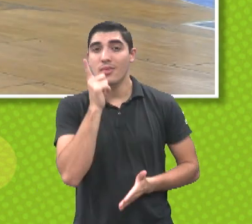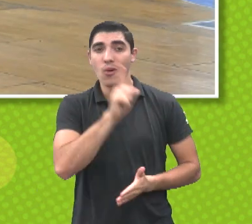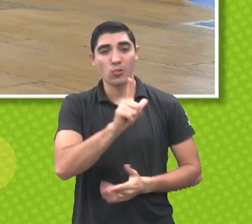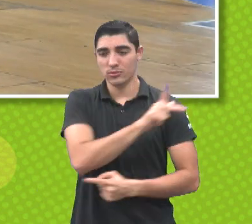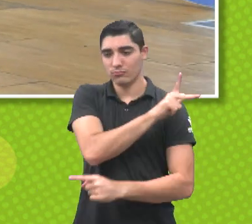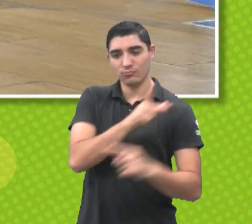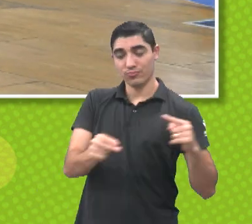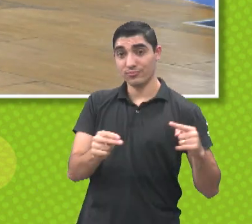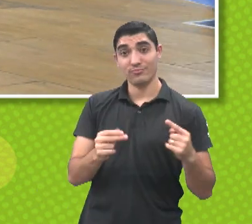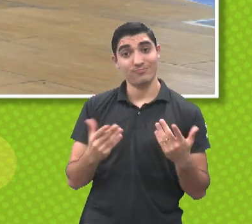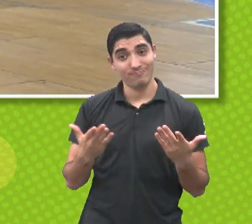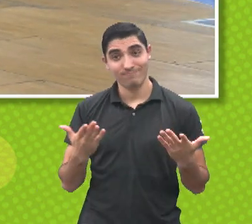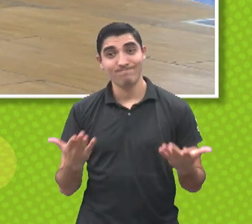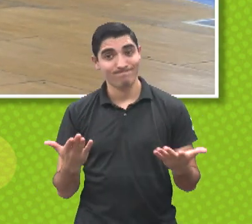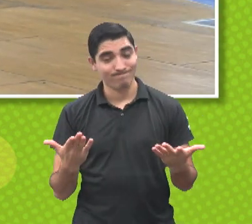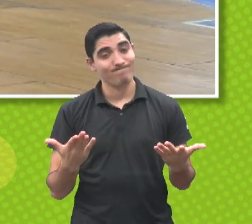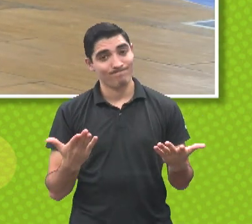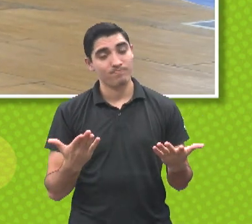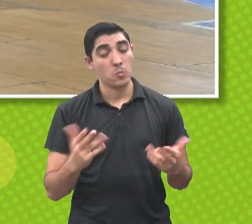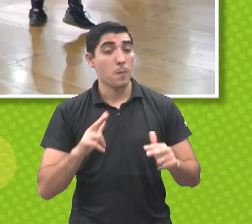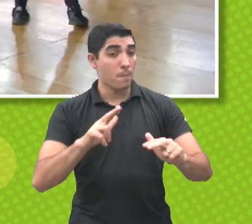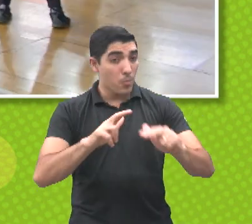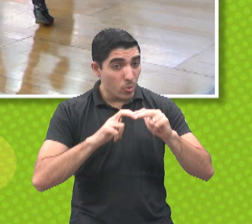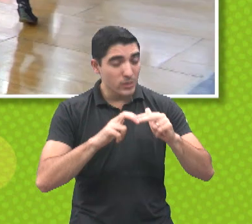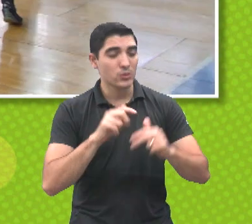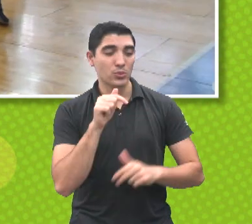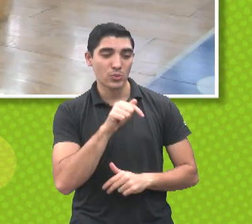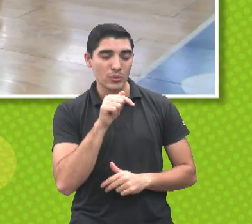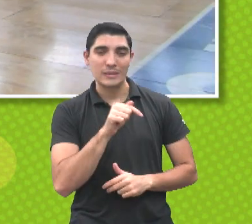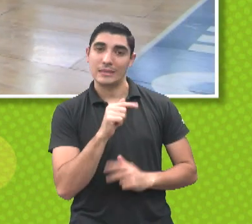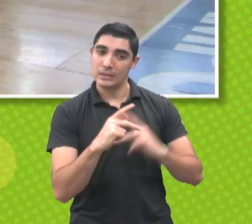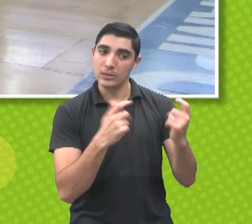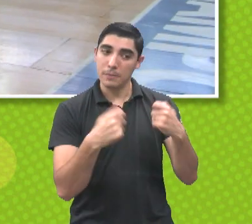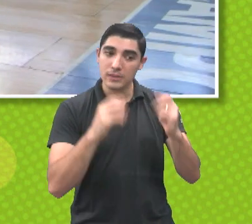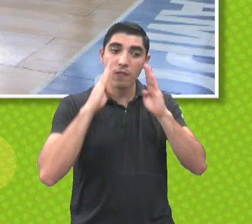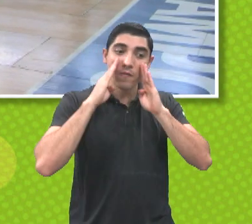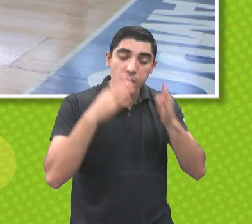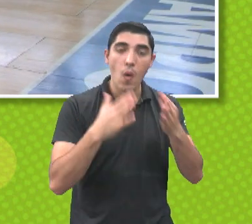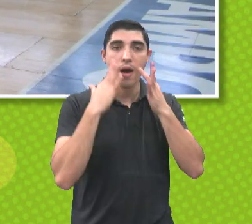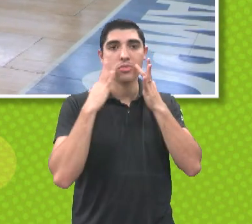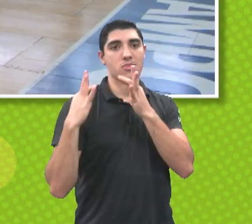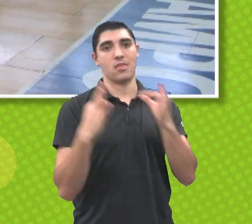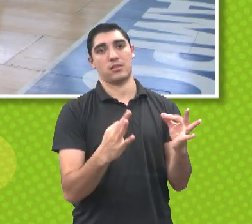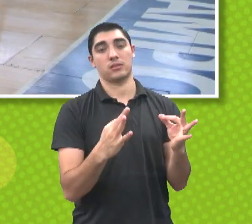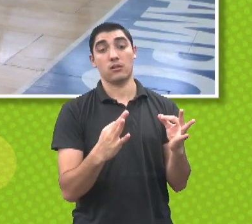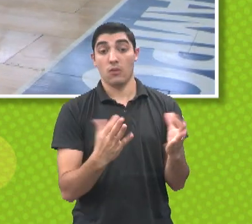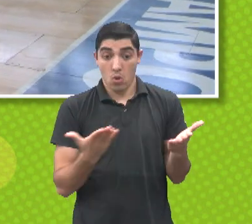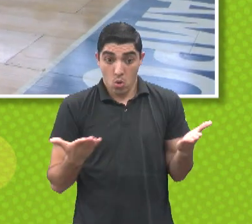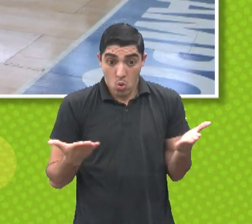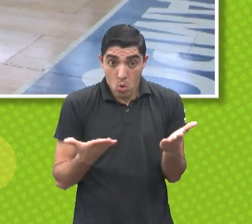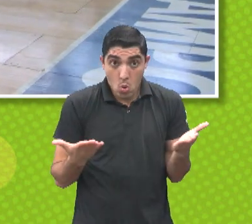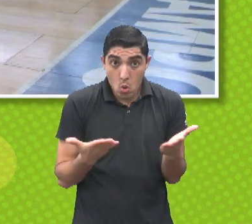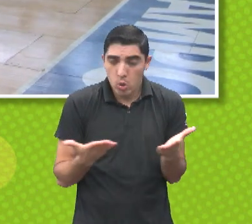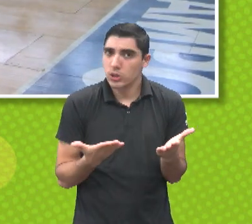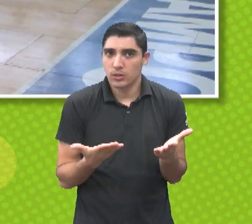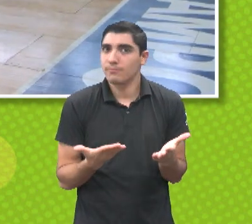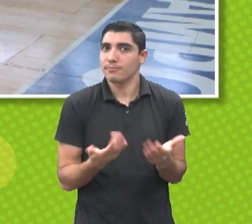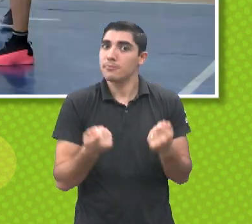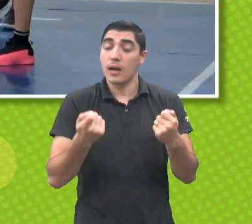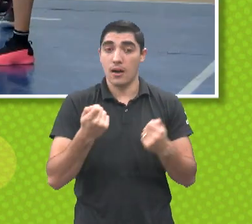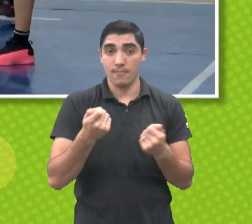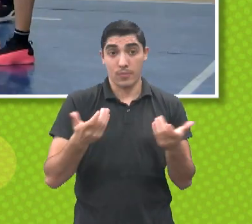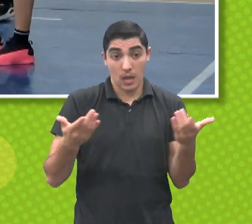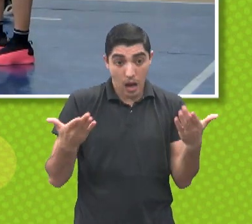mesmo, né? Foi mais a questão de deixar a vitória escorrer pelas mãos aí, o que não pode acontecer hoje, né? O São José hoje tem que estar